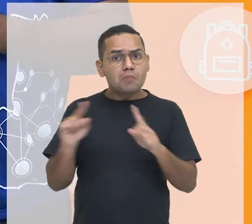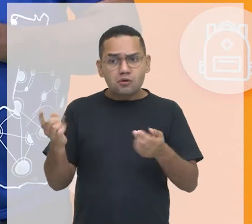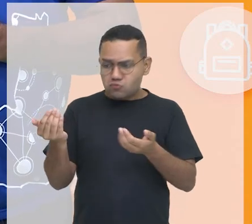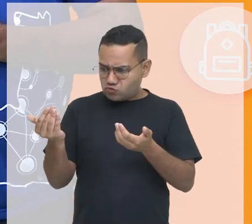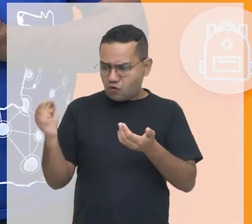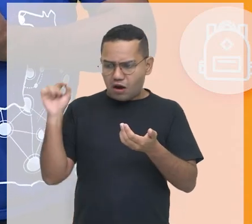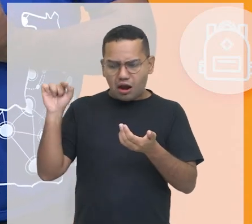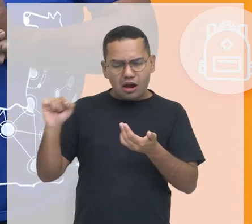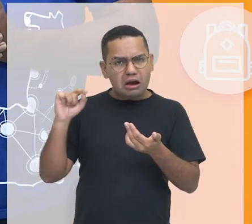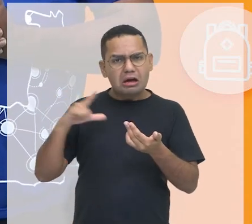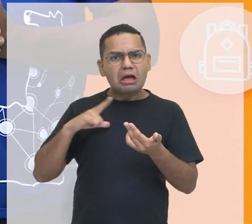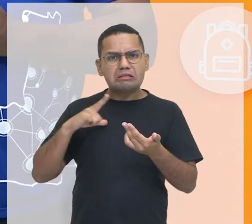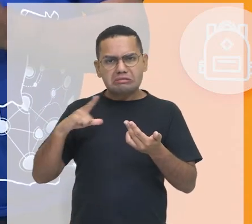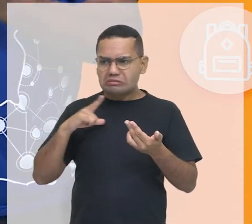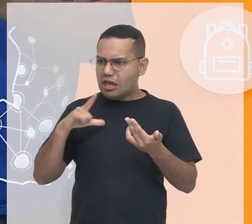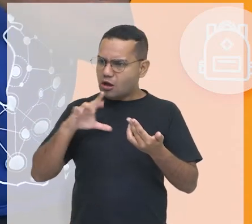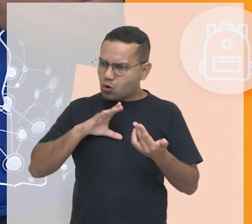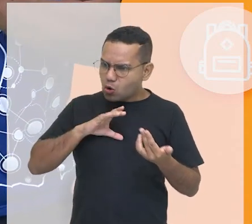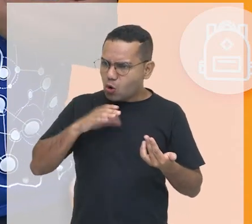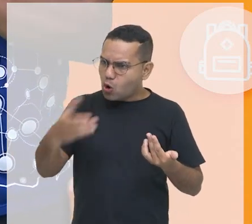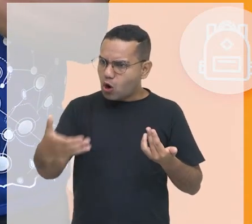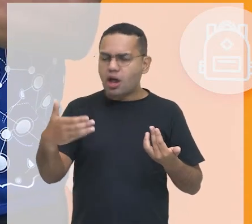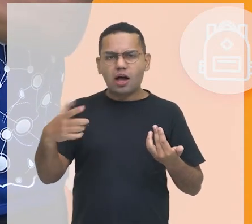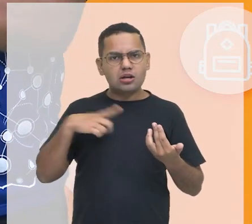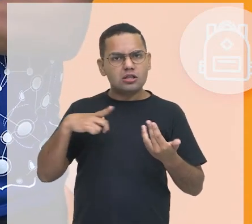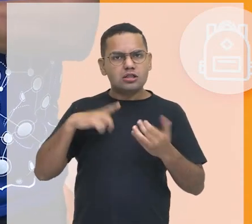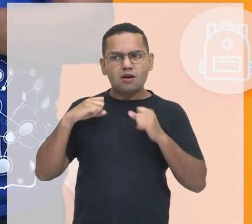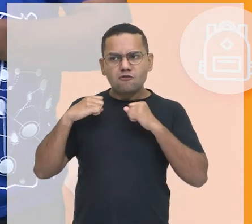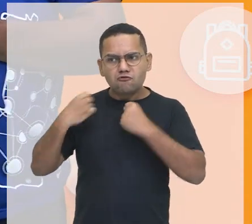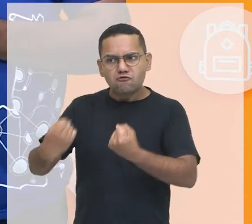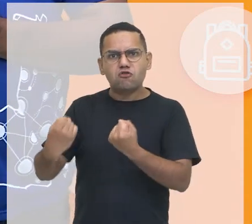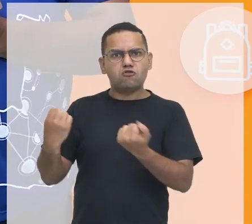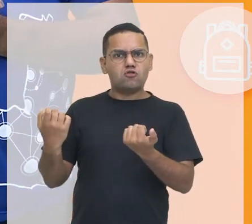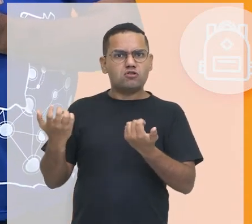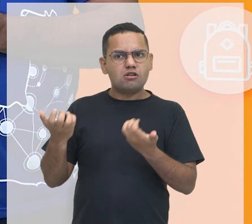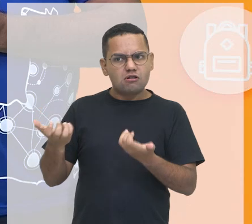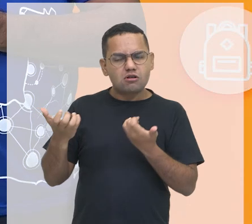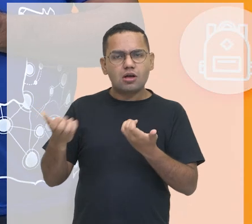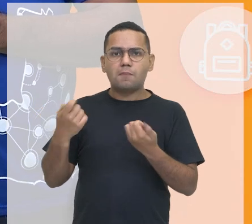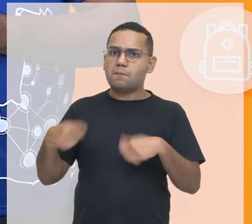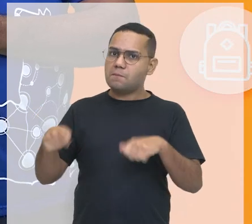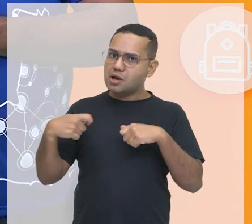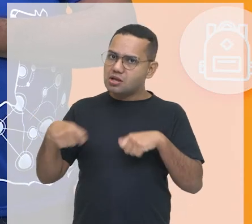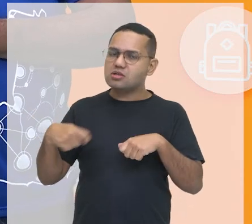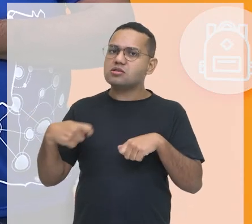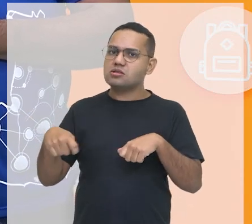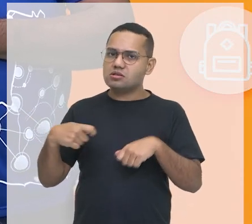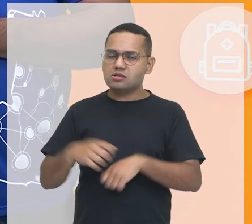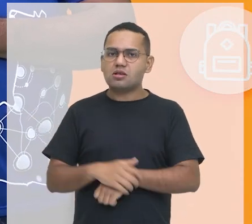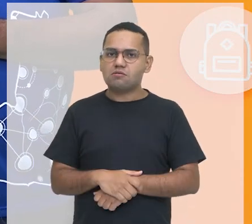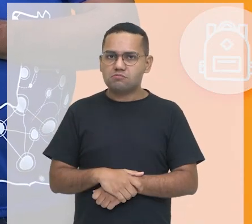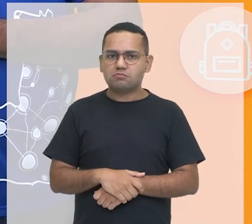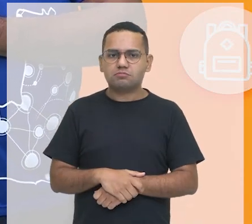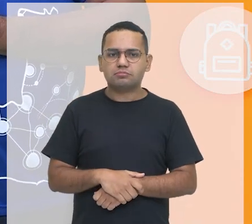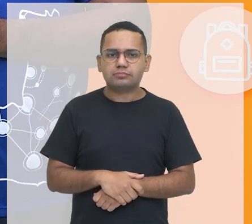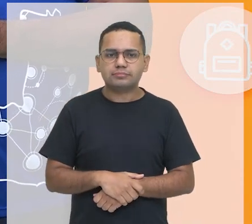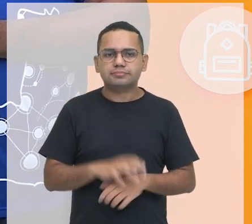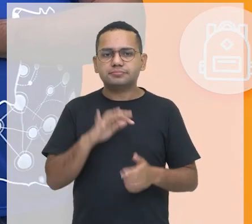força. Né? Então nós temos que aproveitar e investir muito na juventude. Outro ponto importante aqui